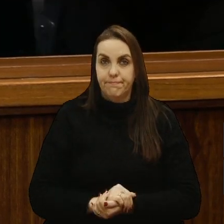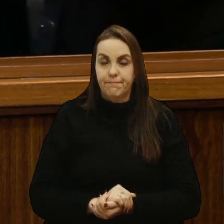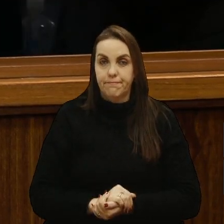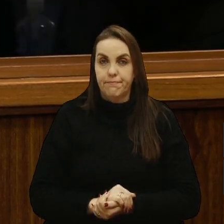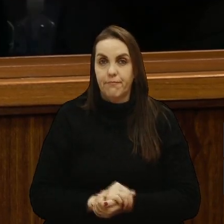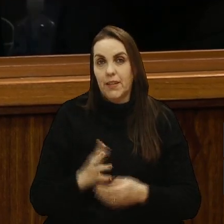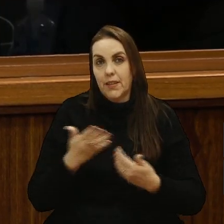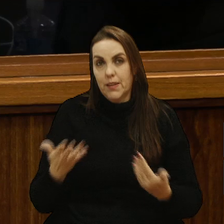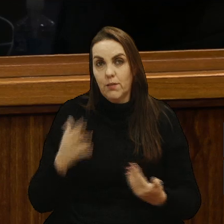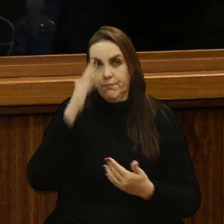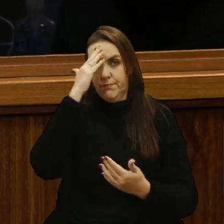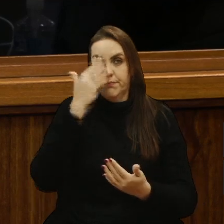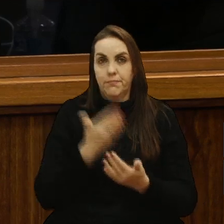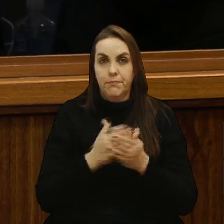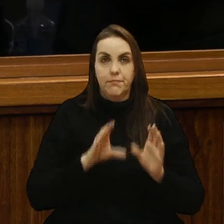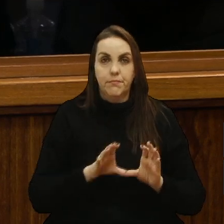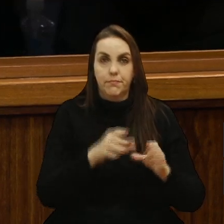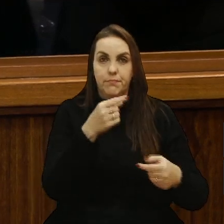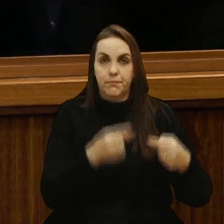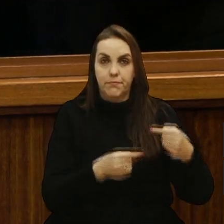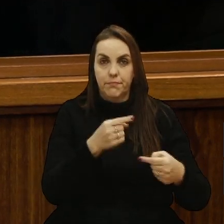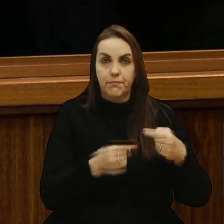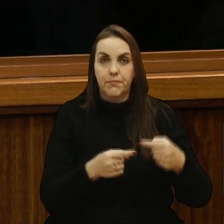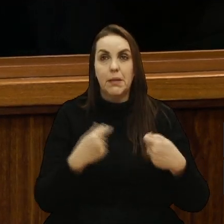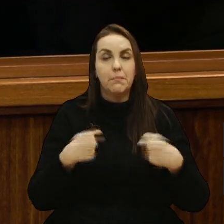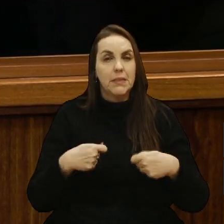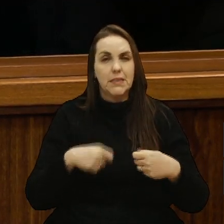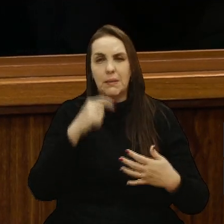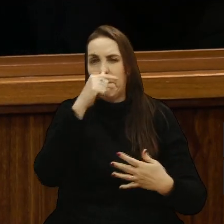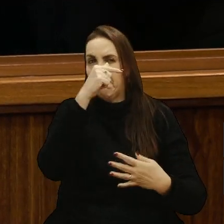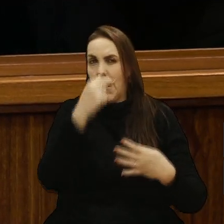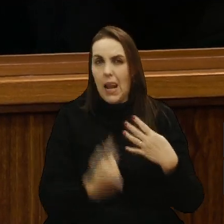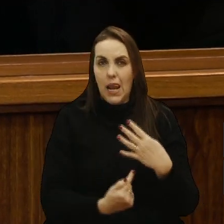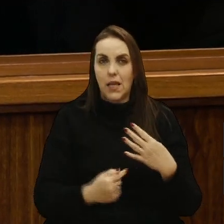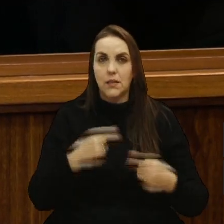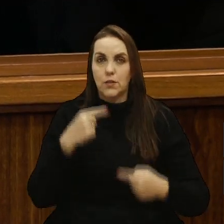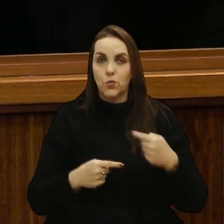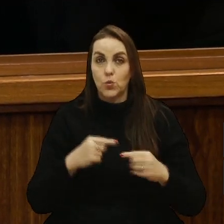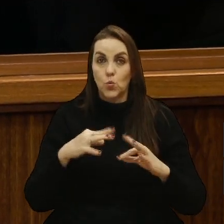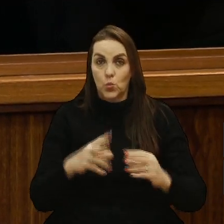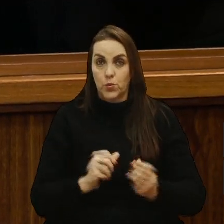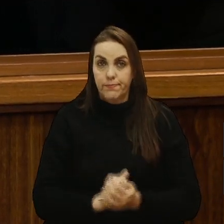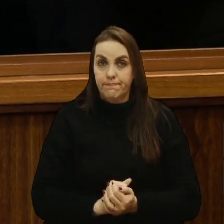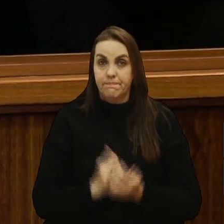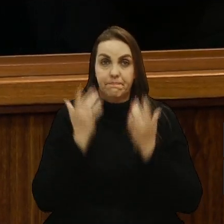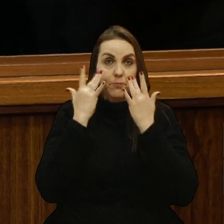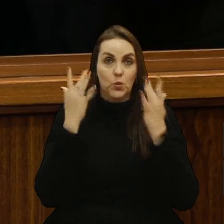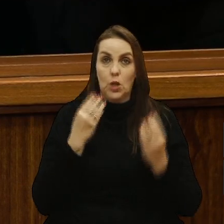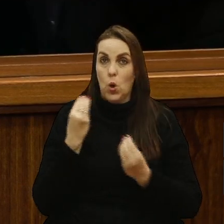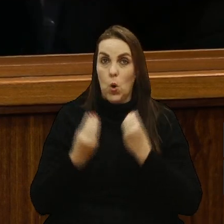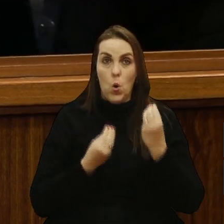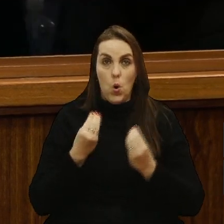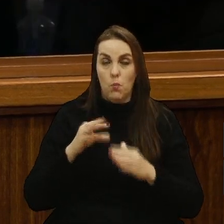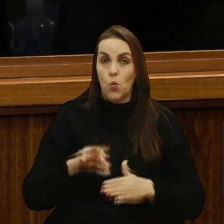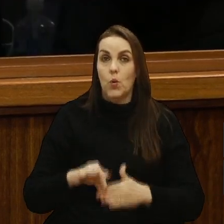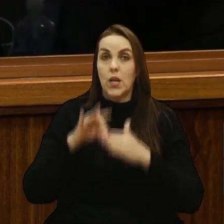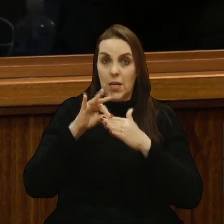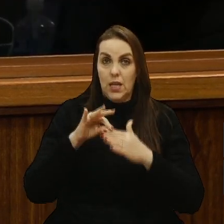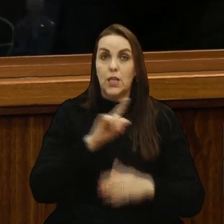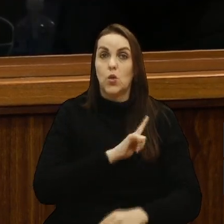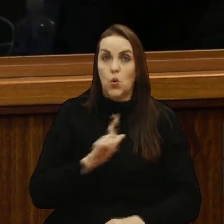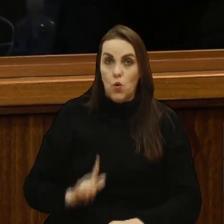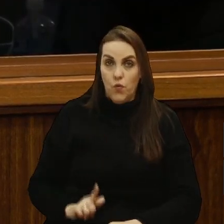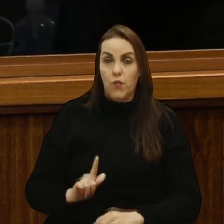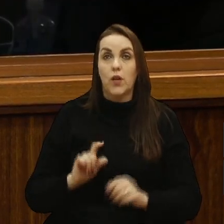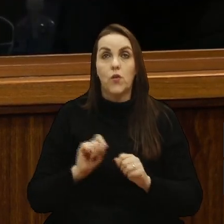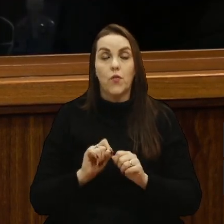que esta frente precisa discutir tudo isso. Eu não sei como um líder do governo, que faz tudo o